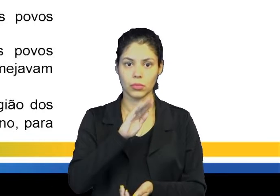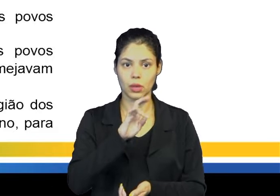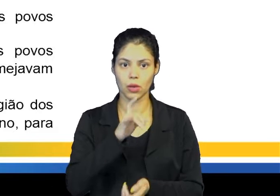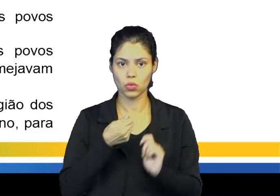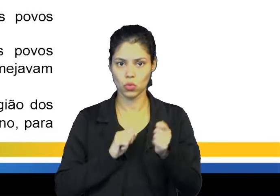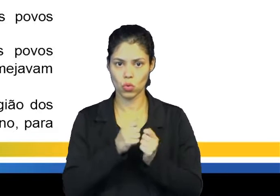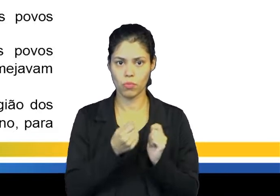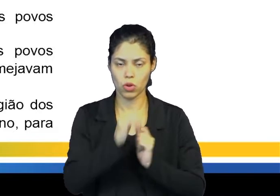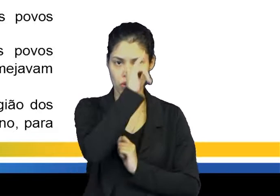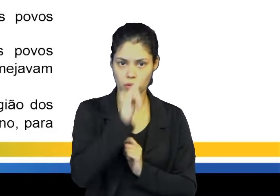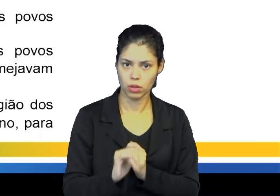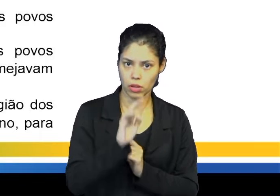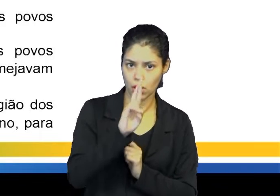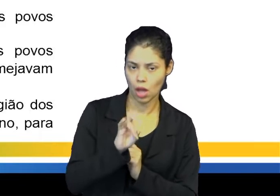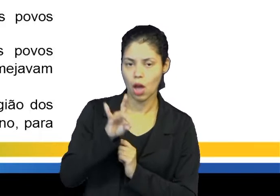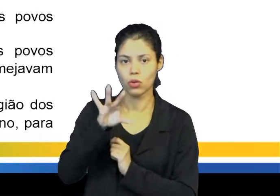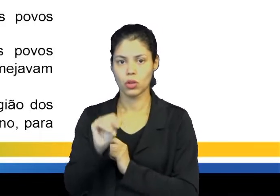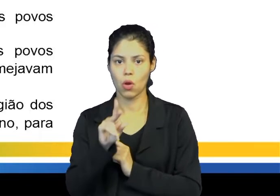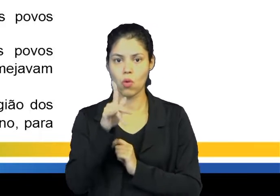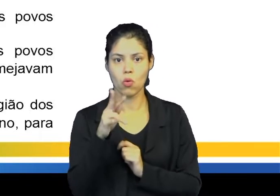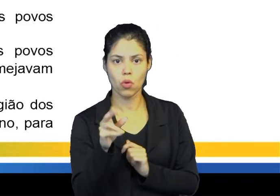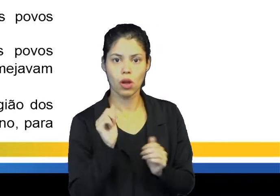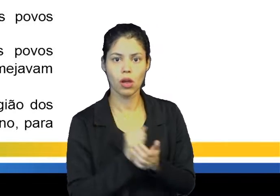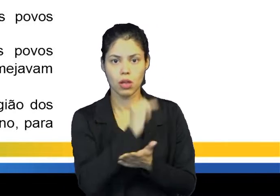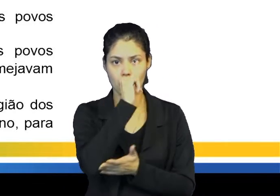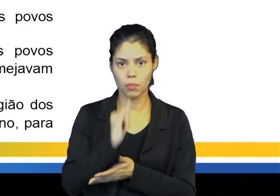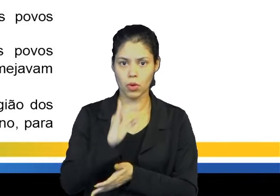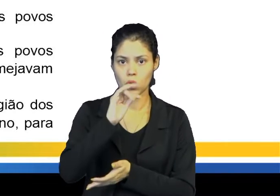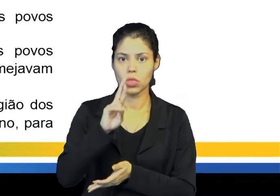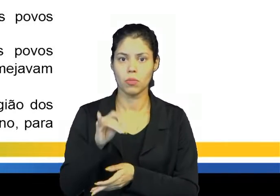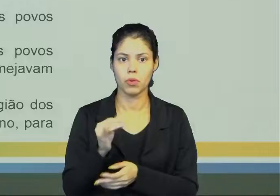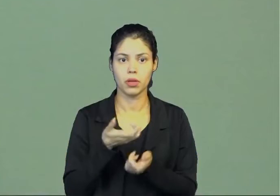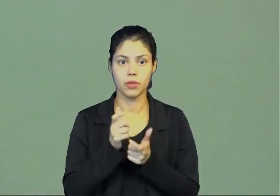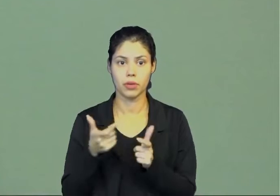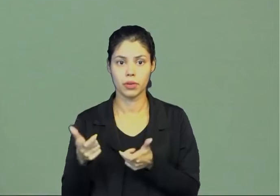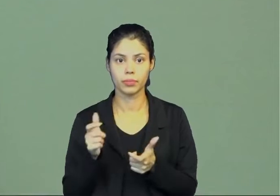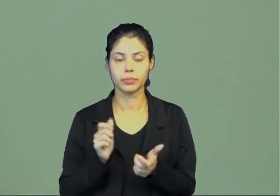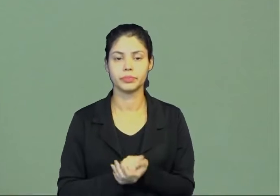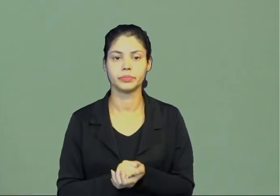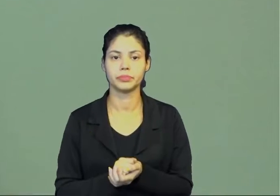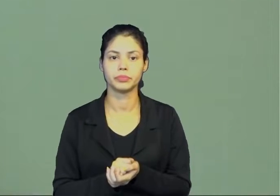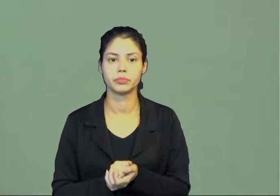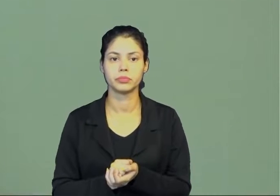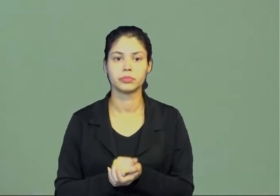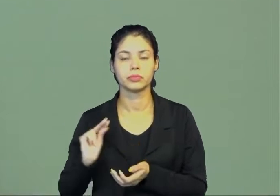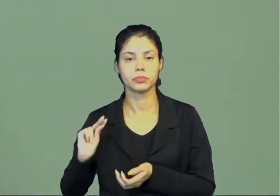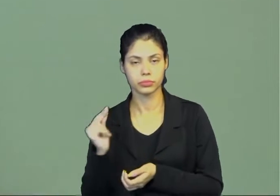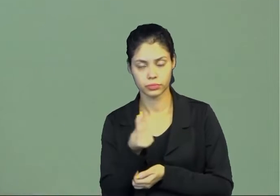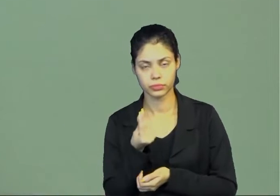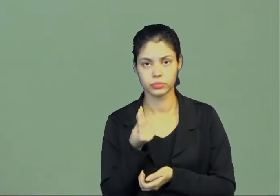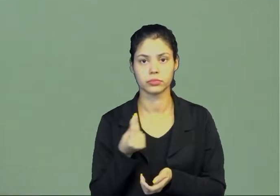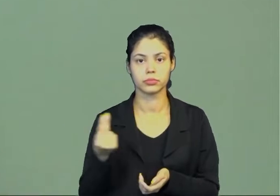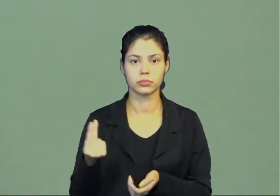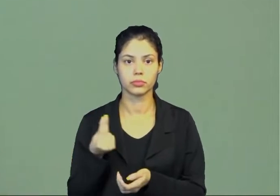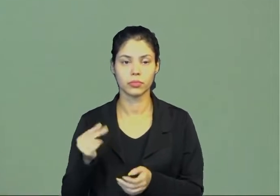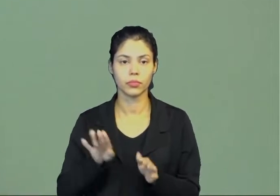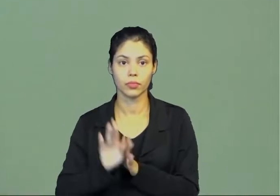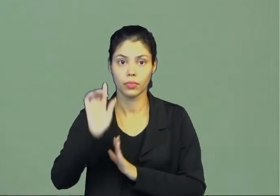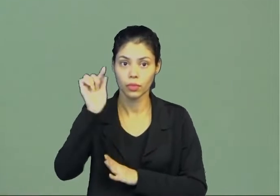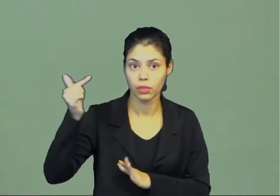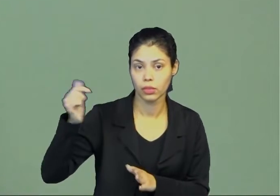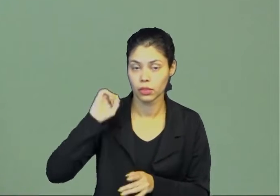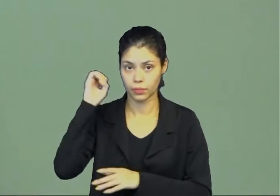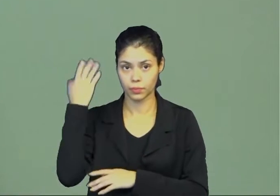sob domínio do Império Austro-Húngaro e do Império Otomano, para formar a Grande Sérvia. E é lá na região dos Balcãs